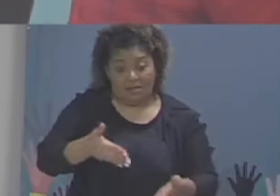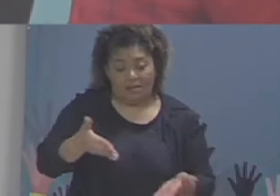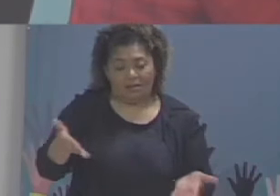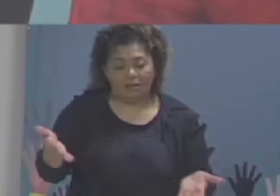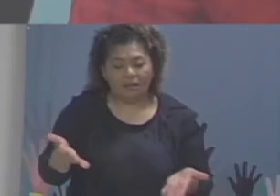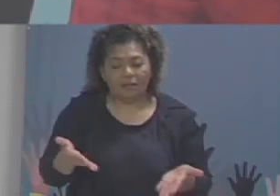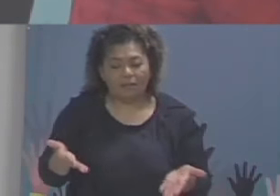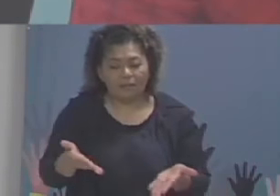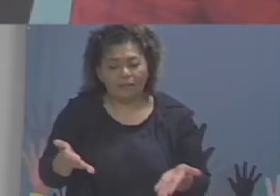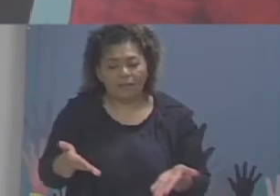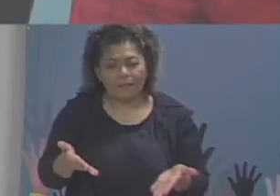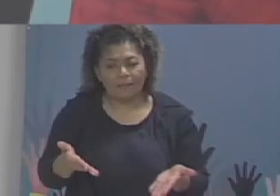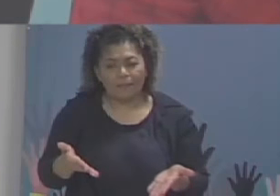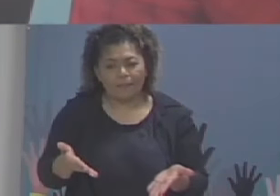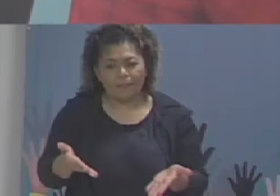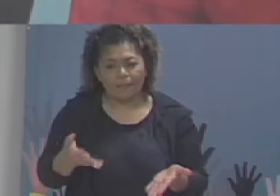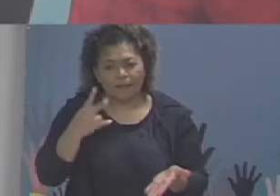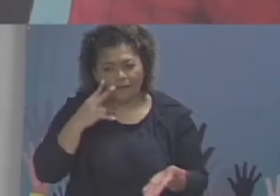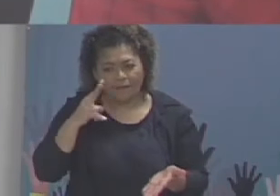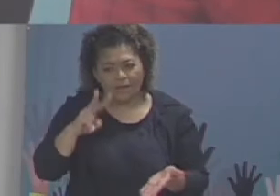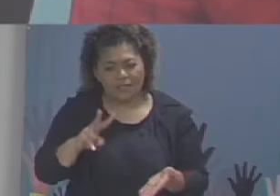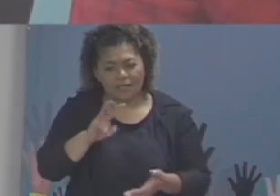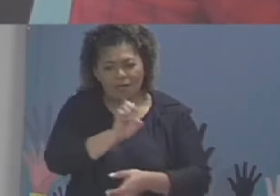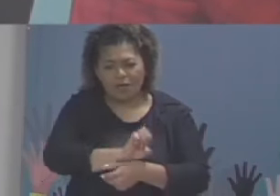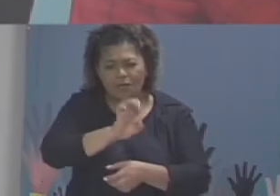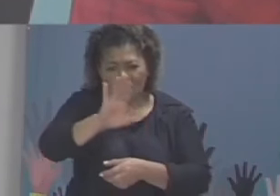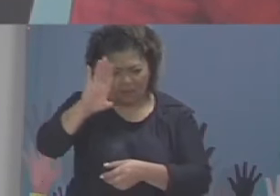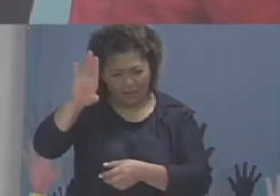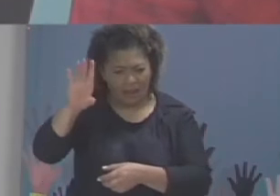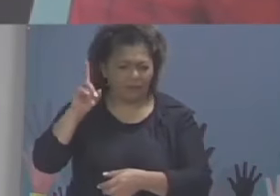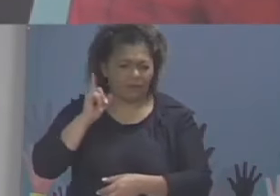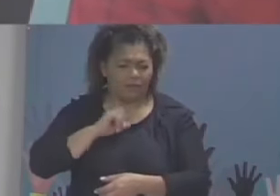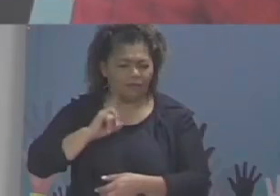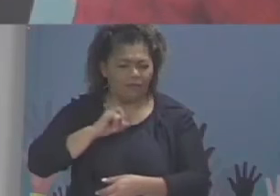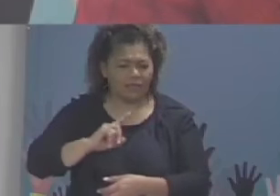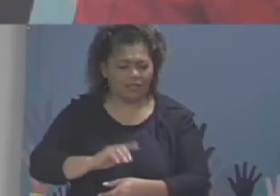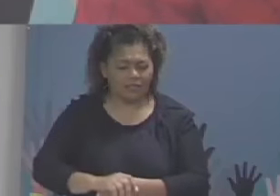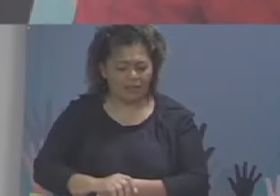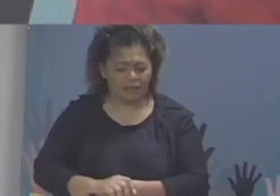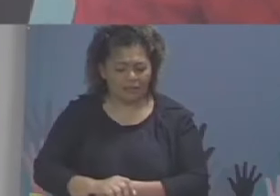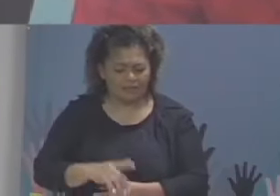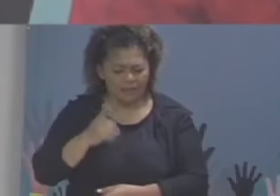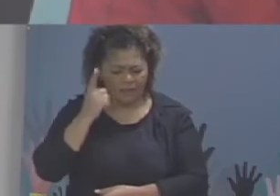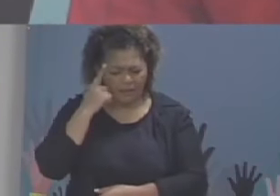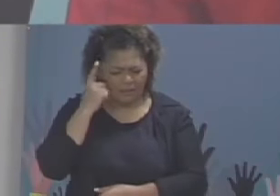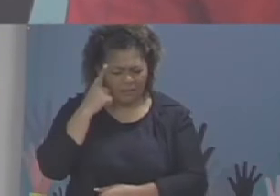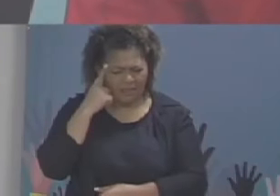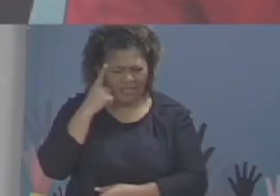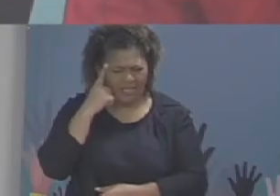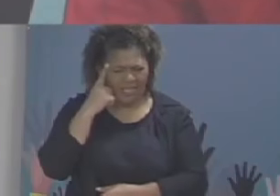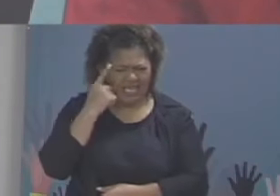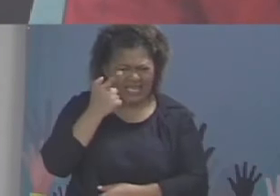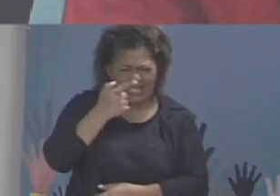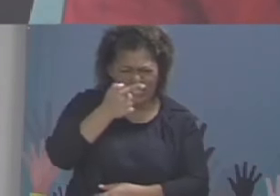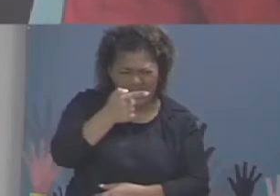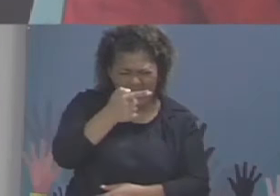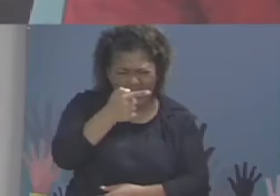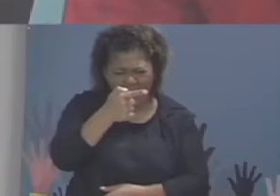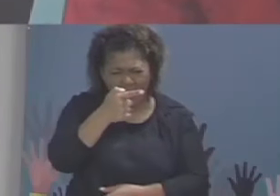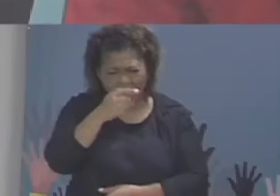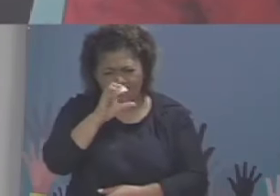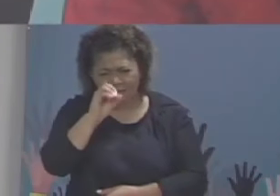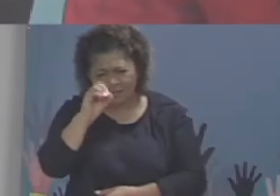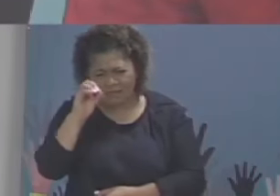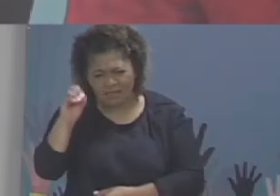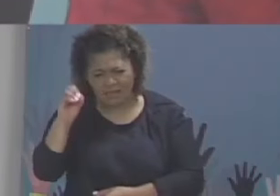só, um estado como Minas Gerais, que eu acho que, salvo engano, deve ter mais de 700 municípios, né? Tem